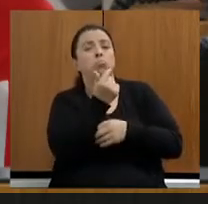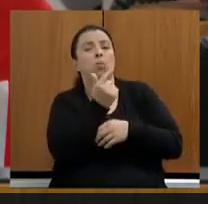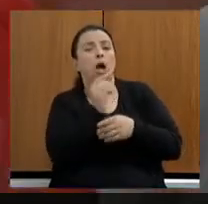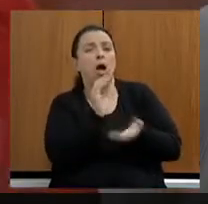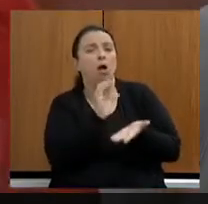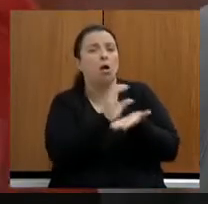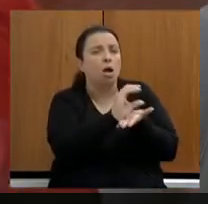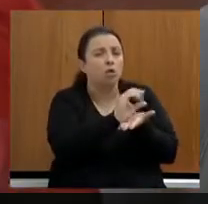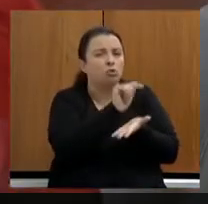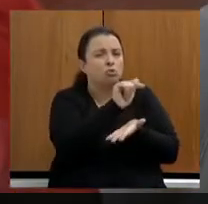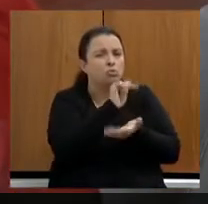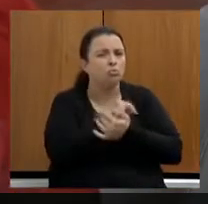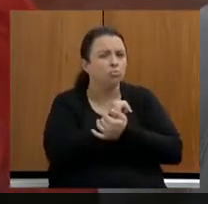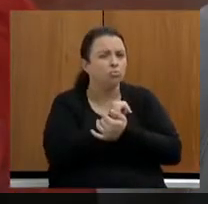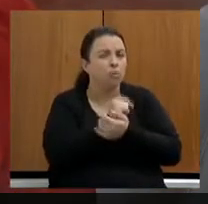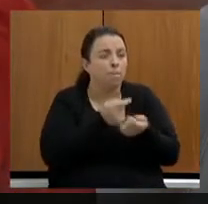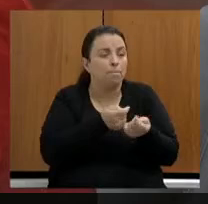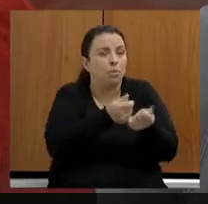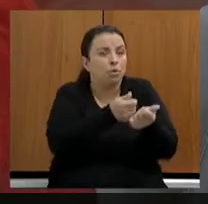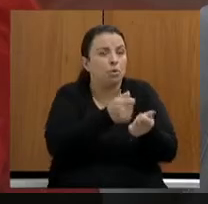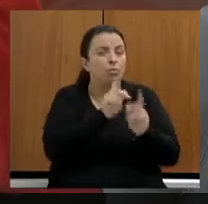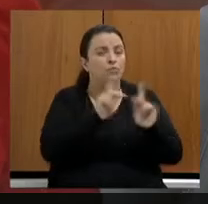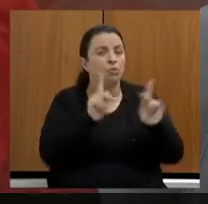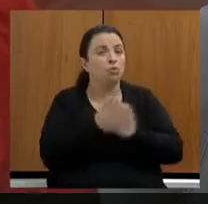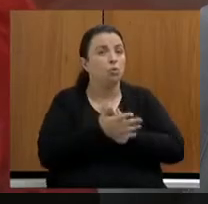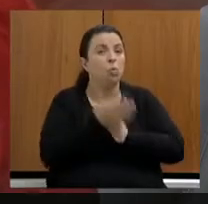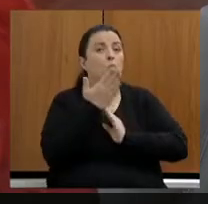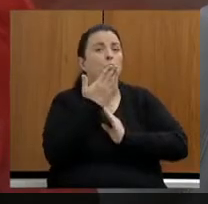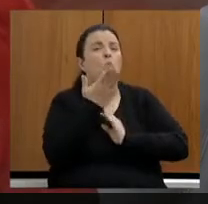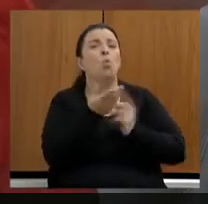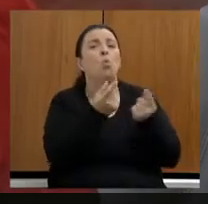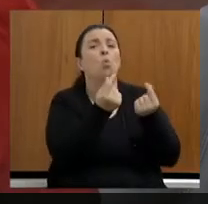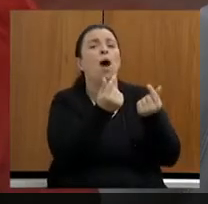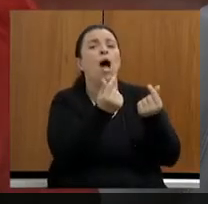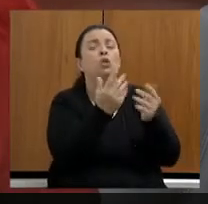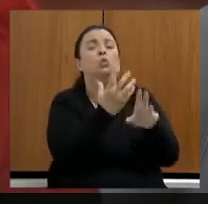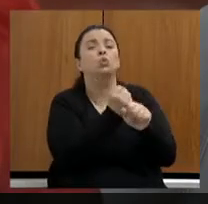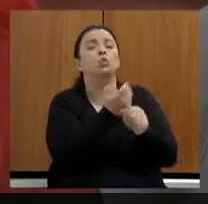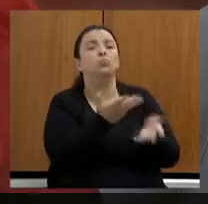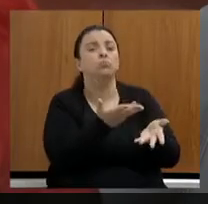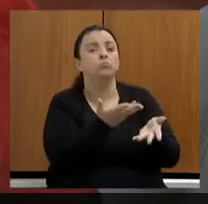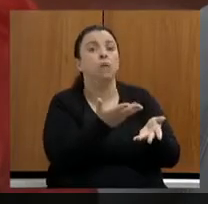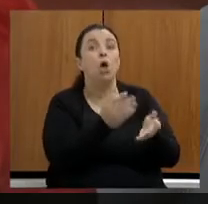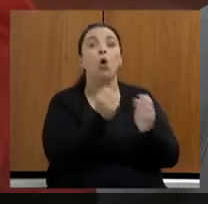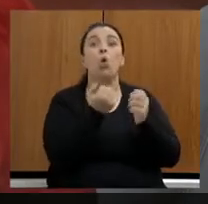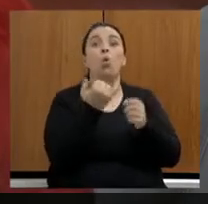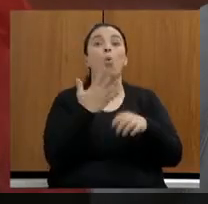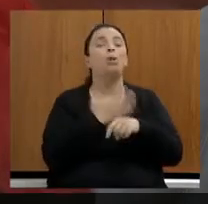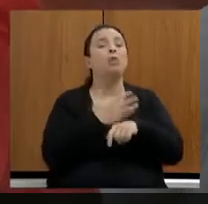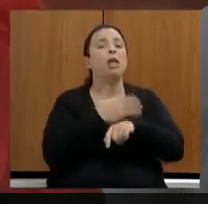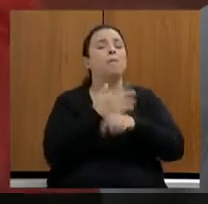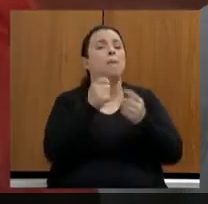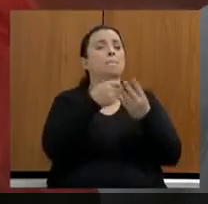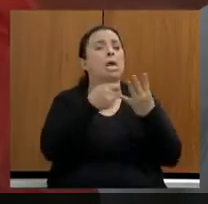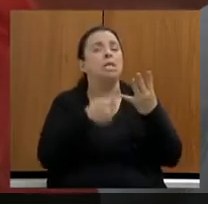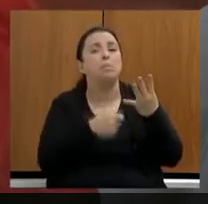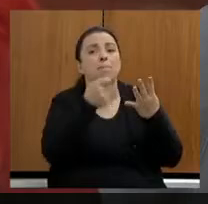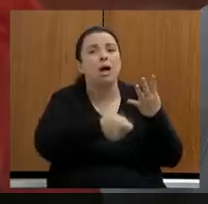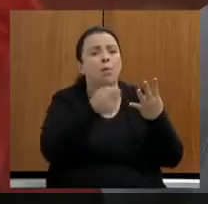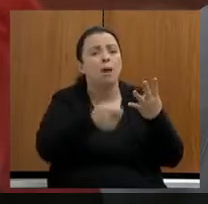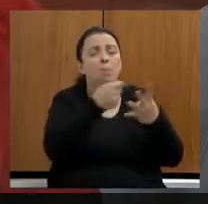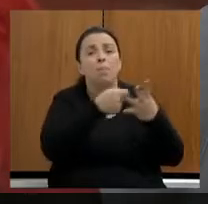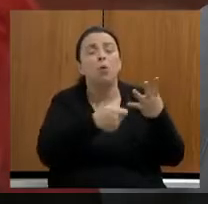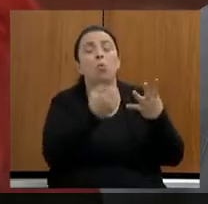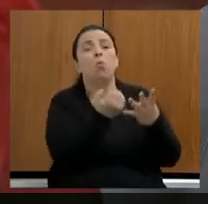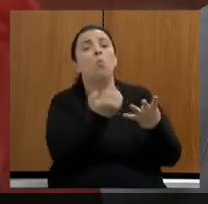foi para o contracheque das professoras Por quanto tempo essa ajuda de custo foi paga é para quantos profissionais